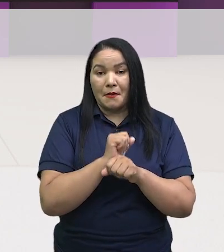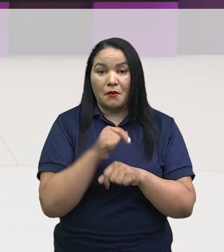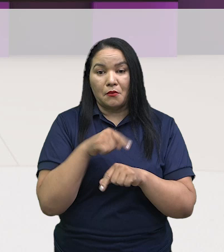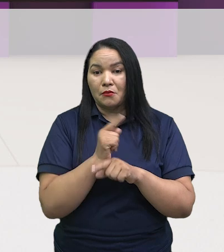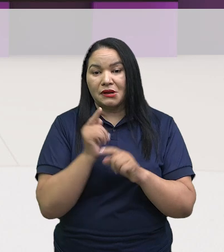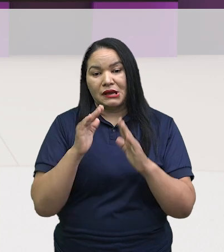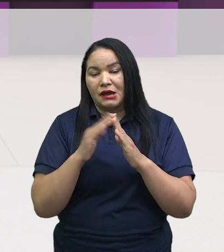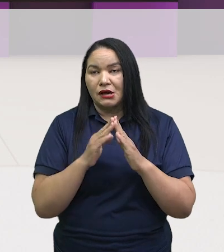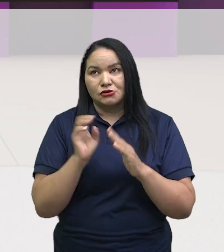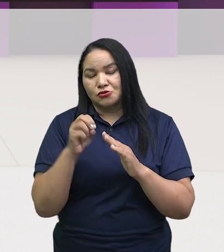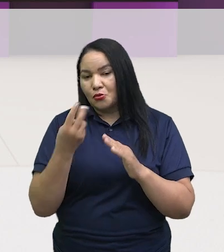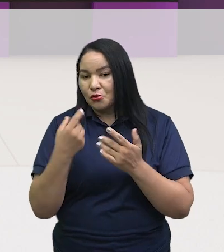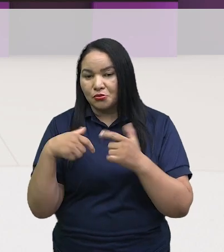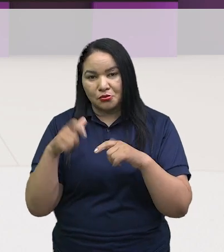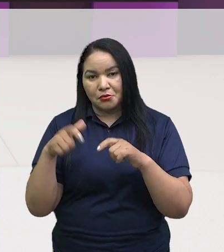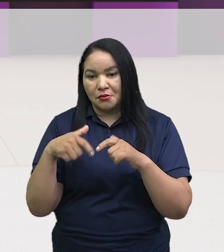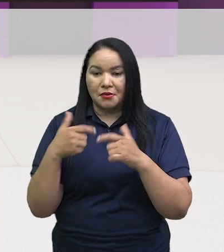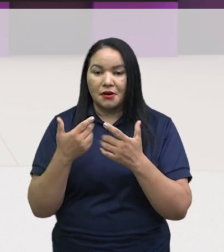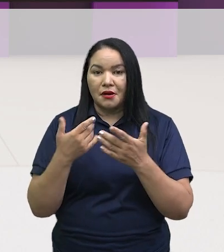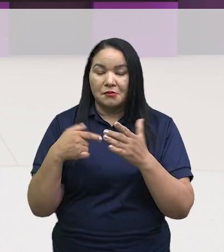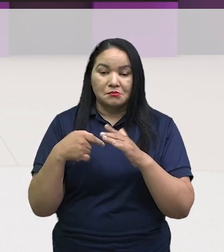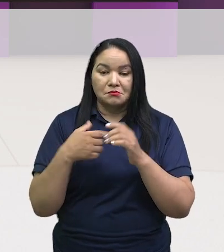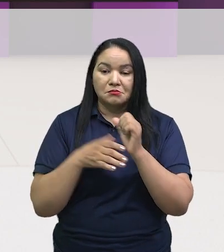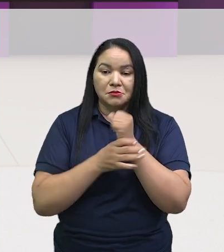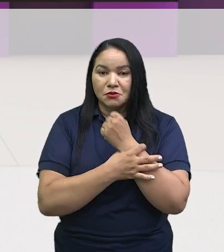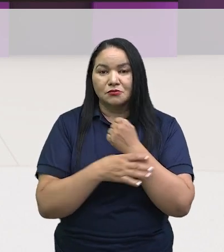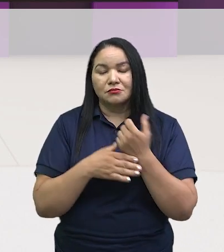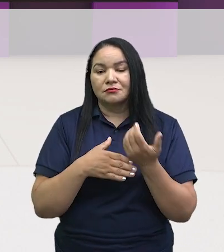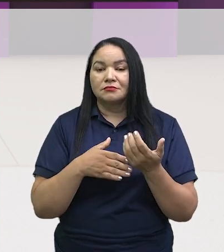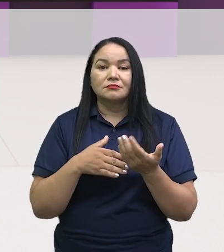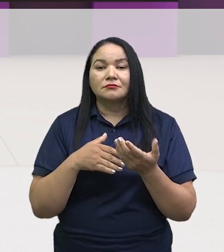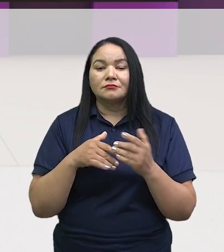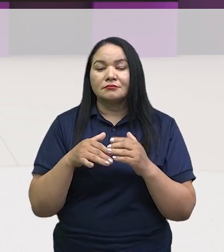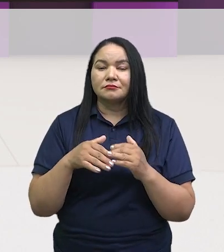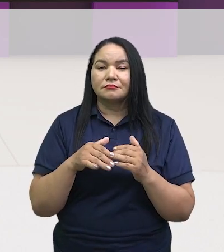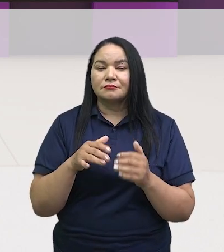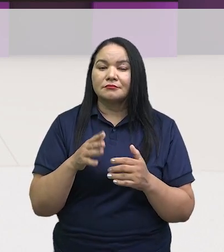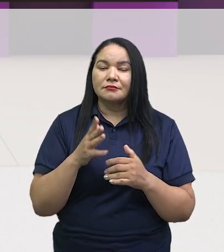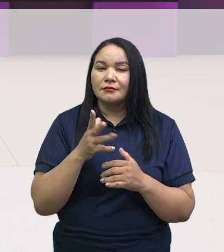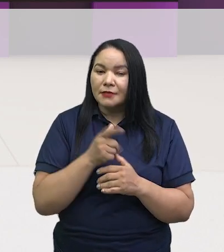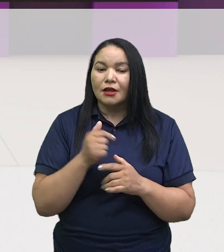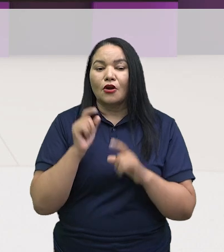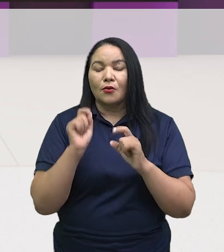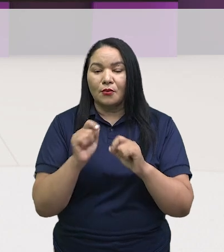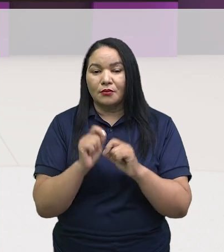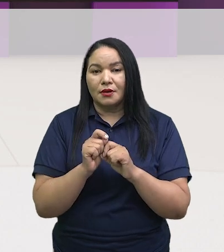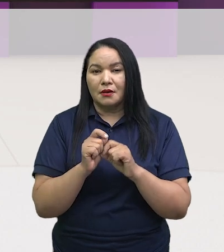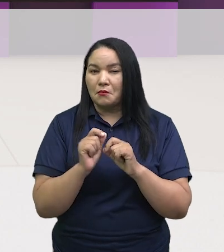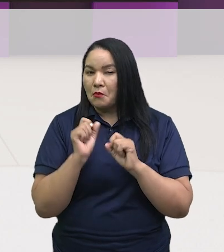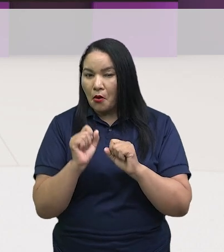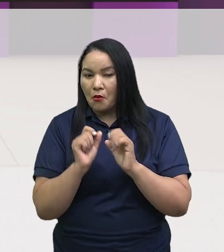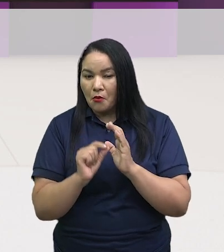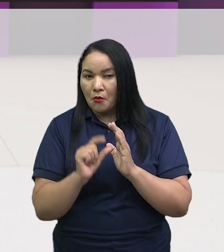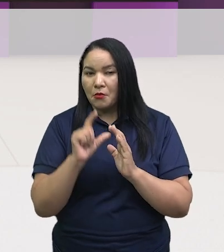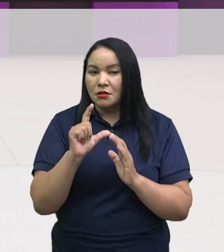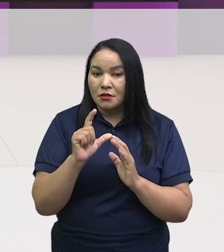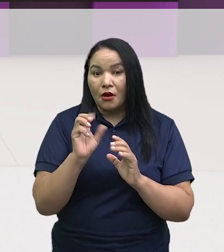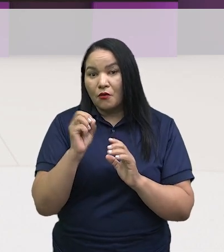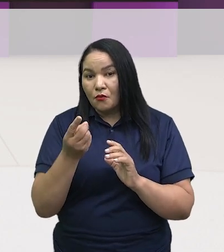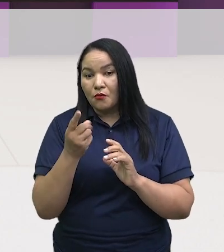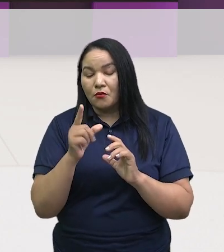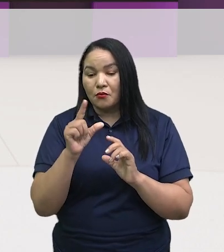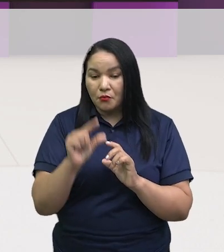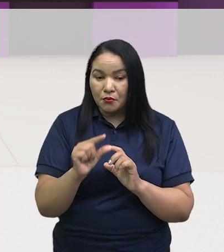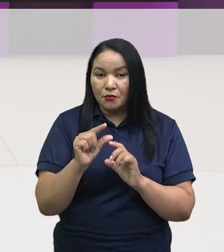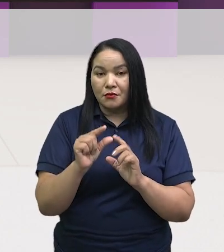em casa ou em qualquer outro lugar seguro, né, enquanto o tempo passa? Você acha que ele aumenta? Você acha que ele diminui ou ele vai ficar